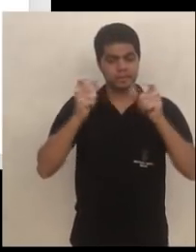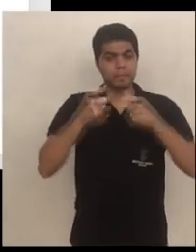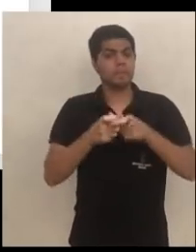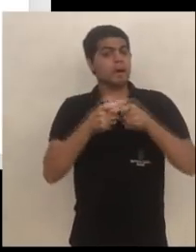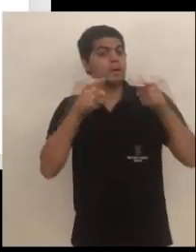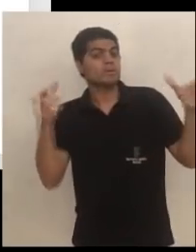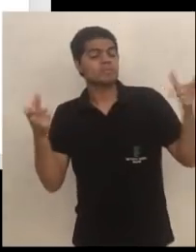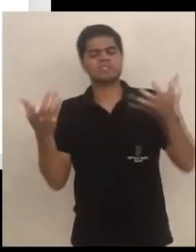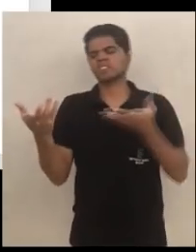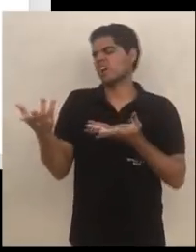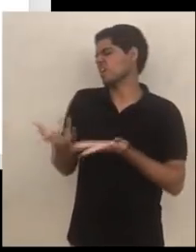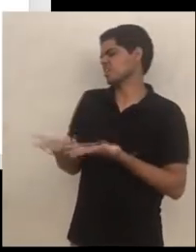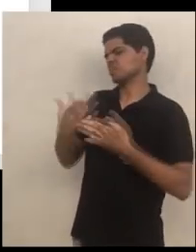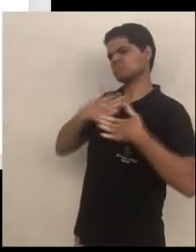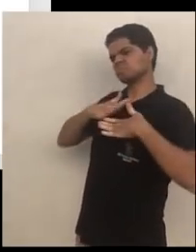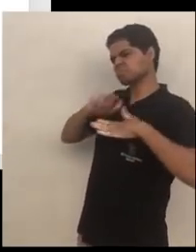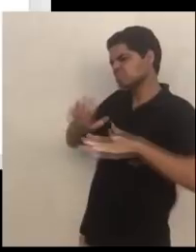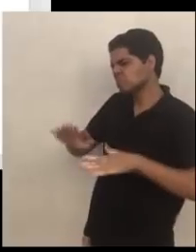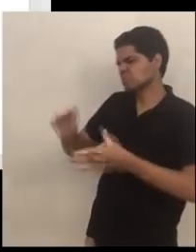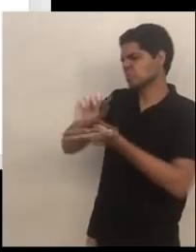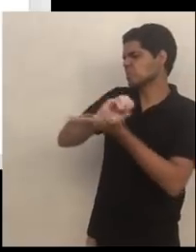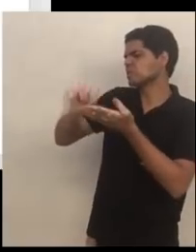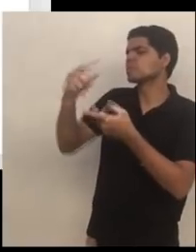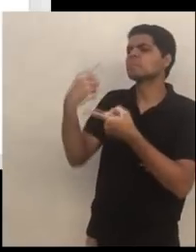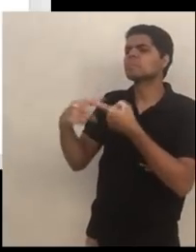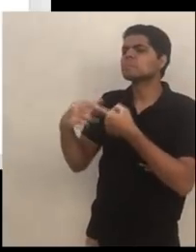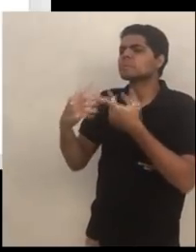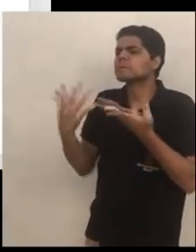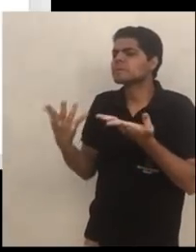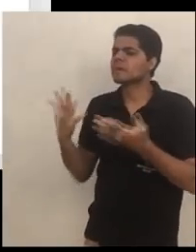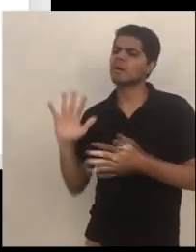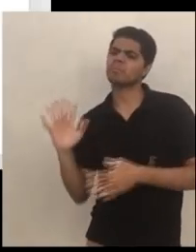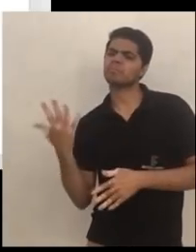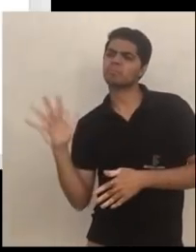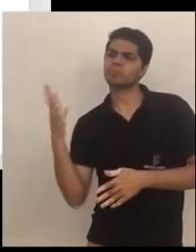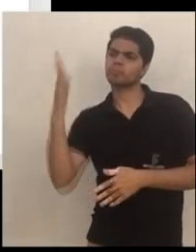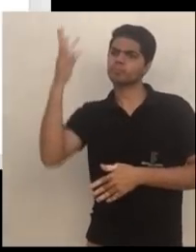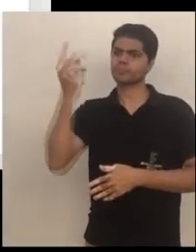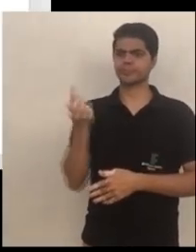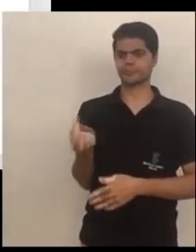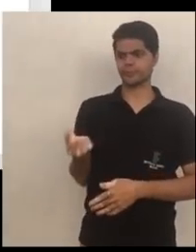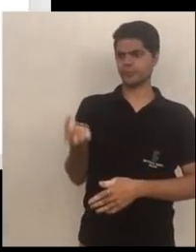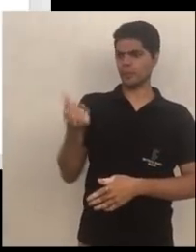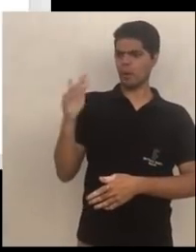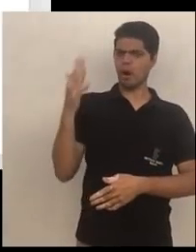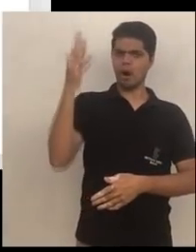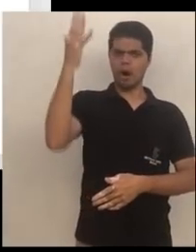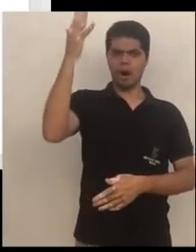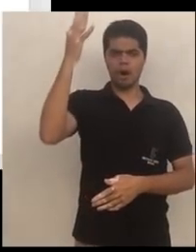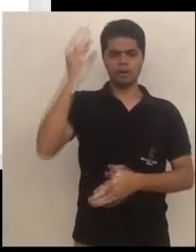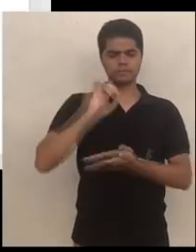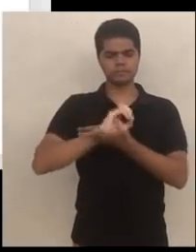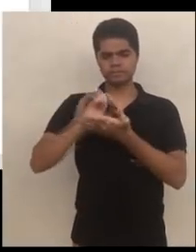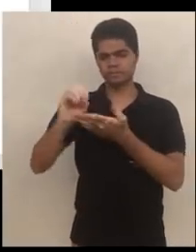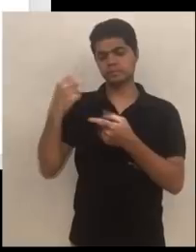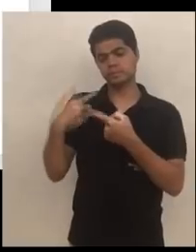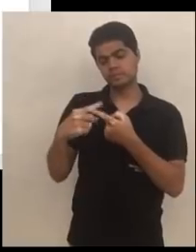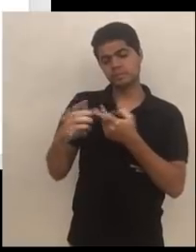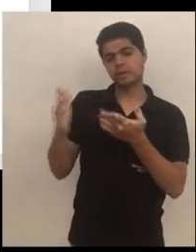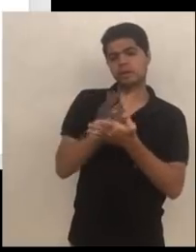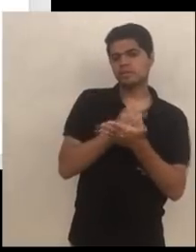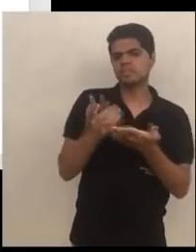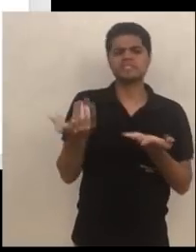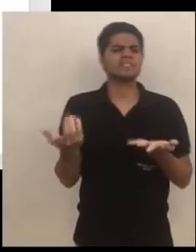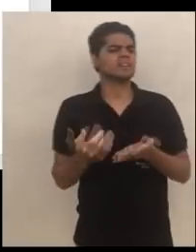não estão consumindo produto orgânico porque consideram o preço elevado. E, segundo lugar, dificuldade